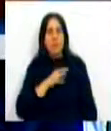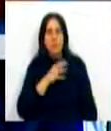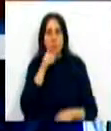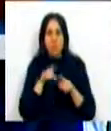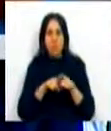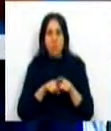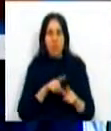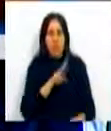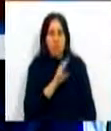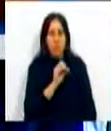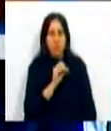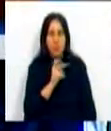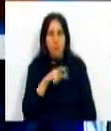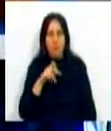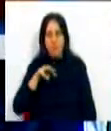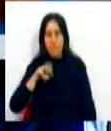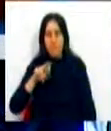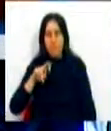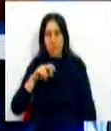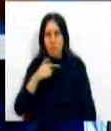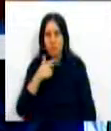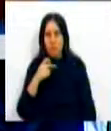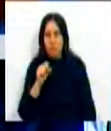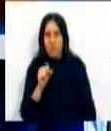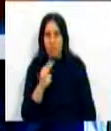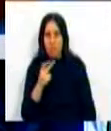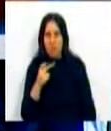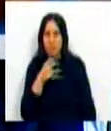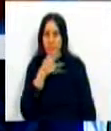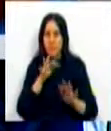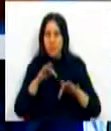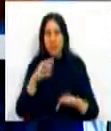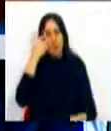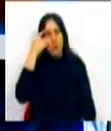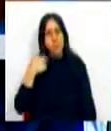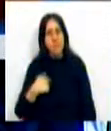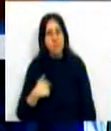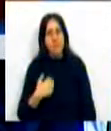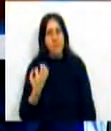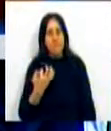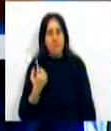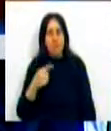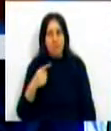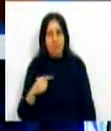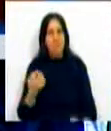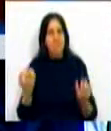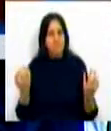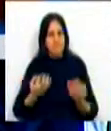Joana Mortágua, para finalizar, tenho bem conhecimento da existência, de